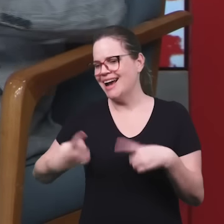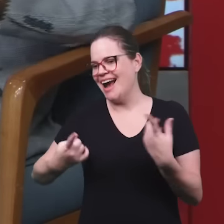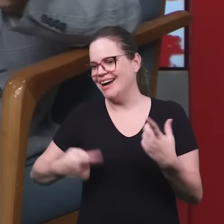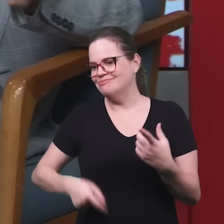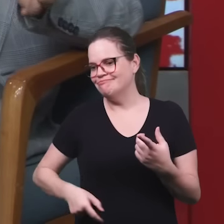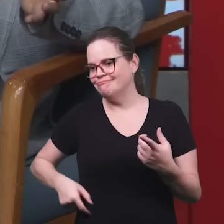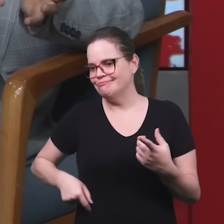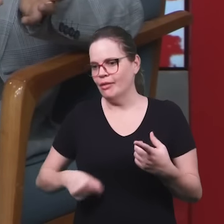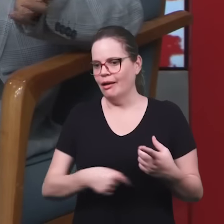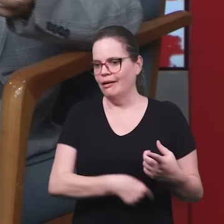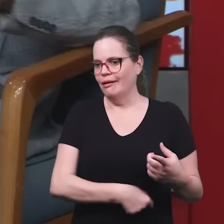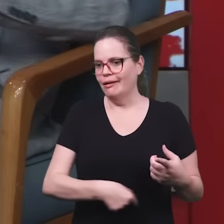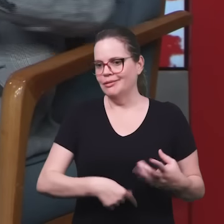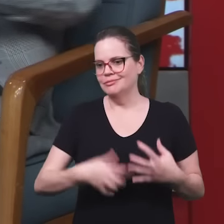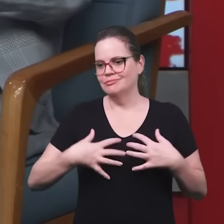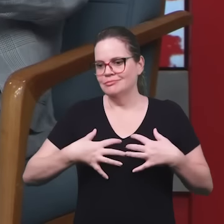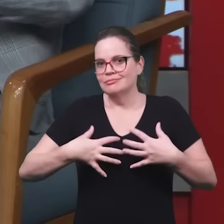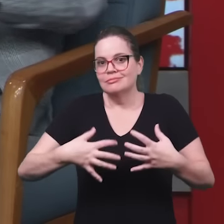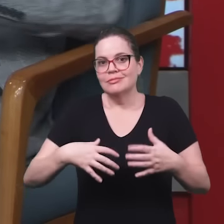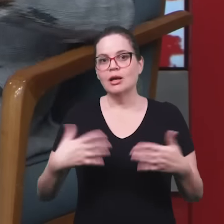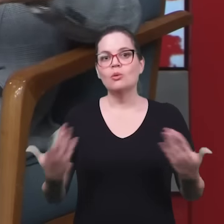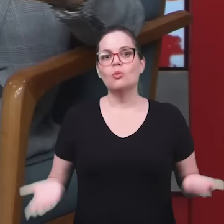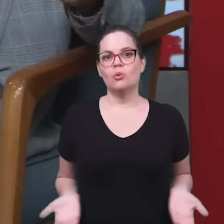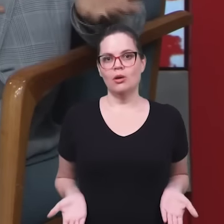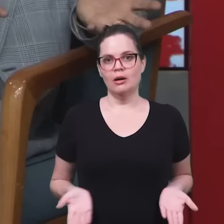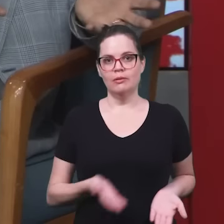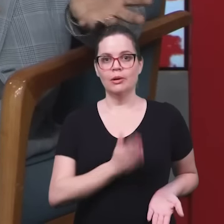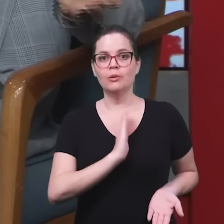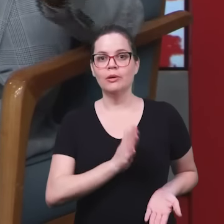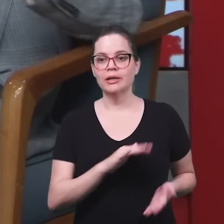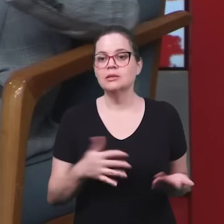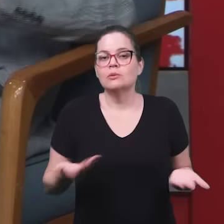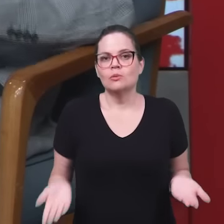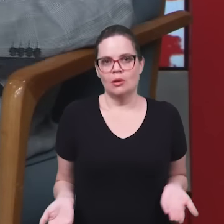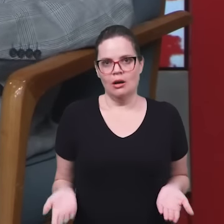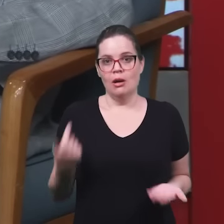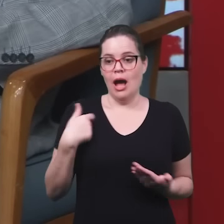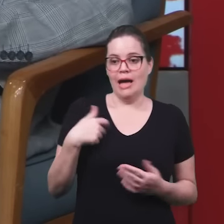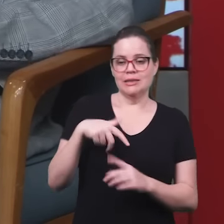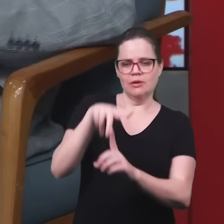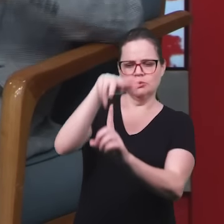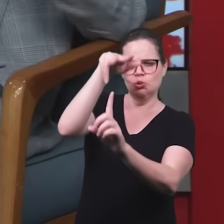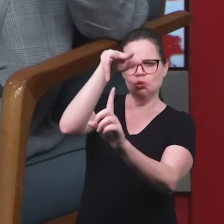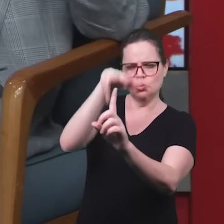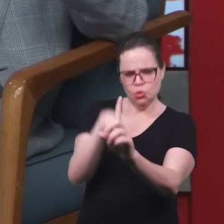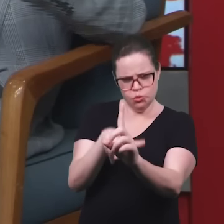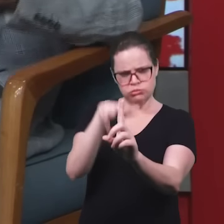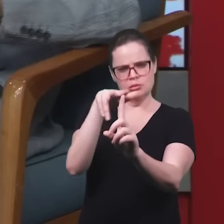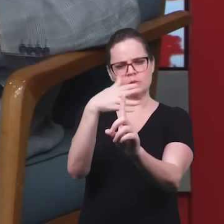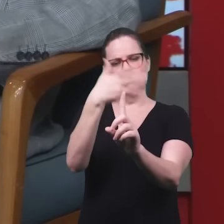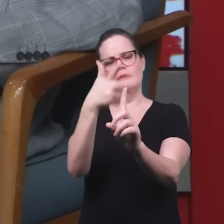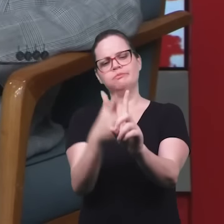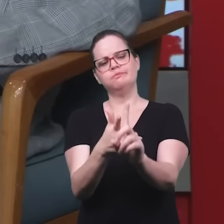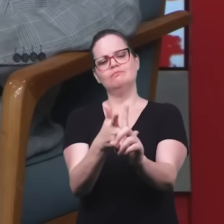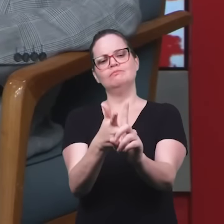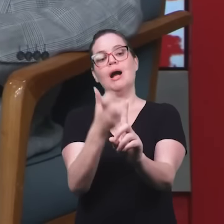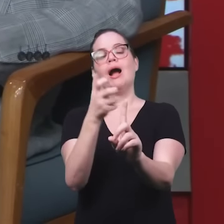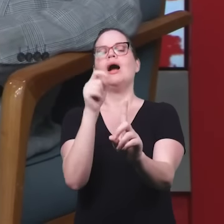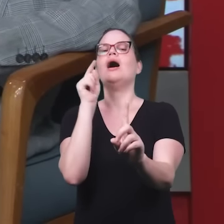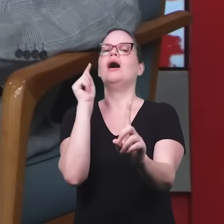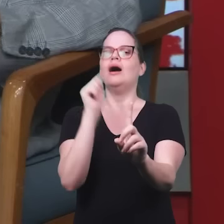hepático, está com problema gástrico, o problema é pulmonar, o problema é cardíaco, né? Enfim,